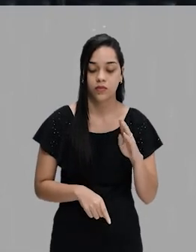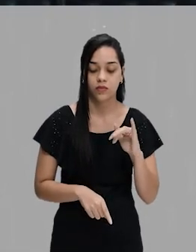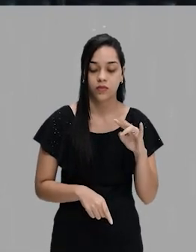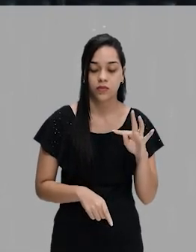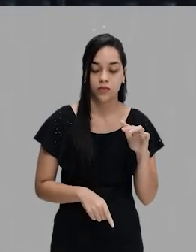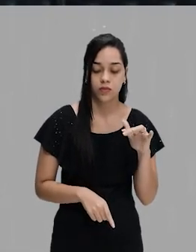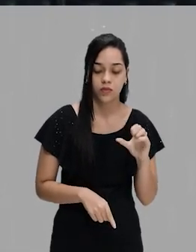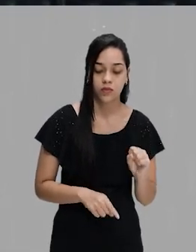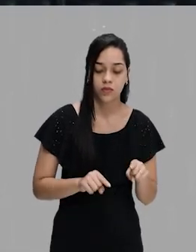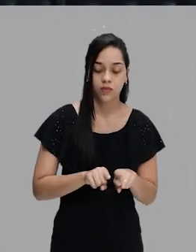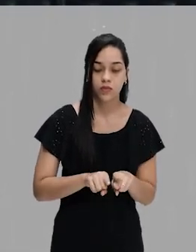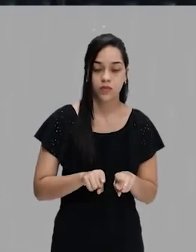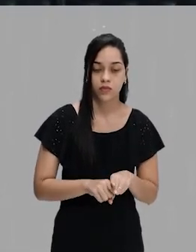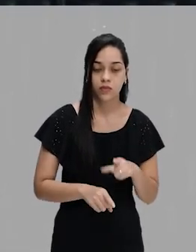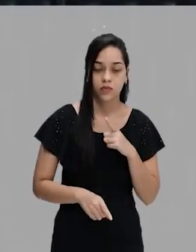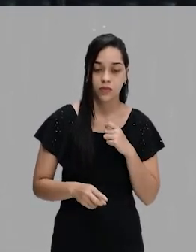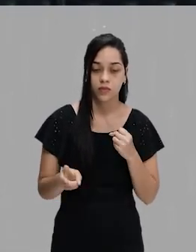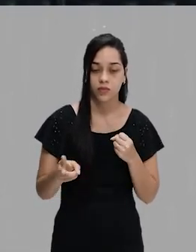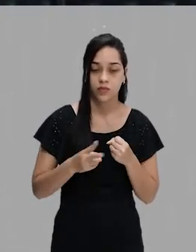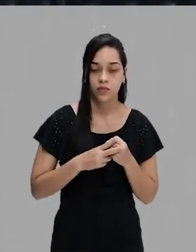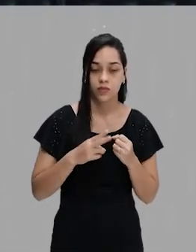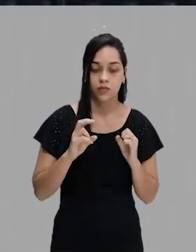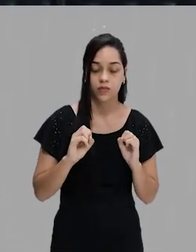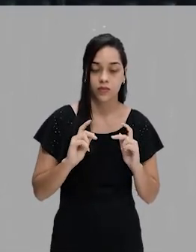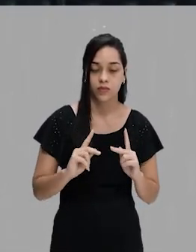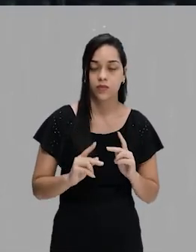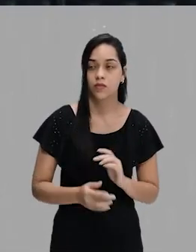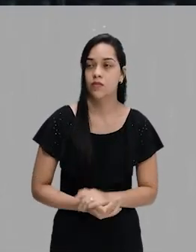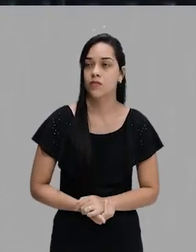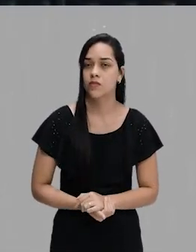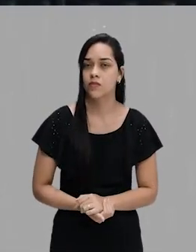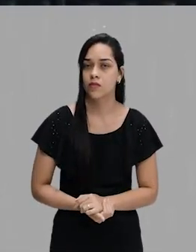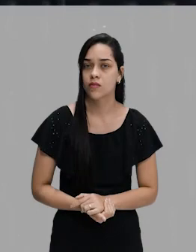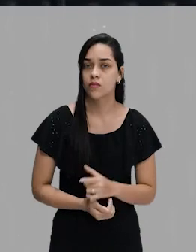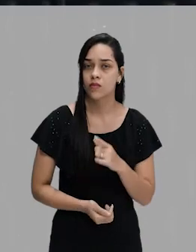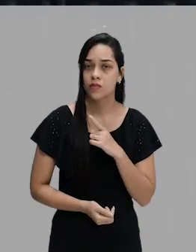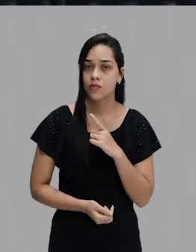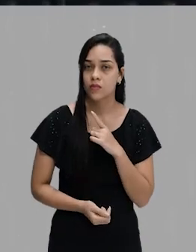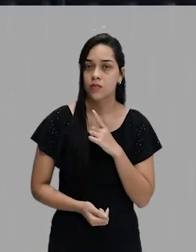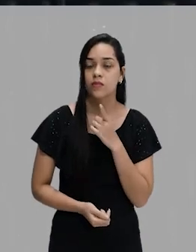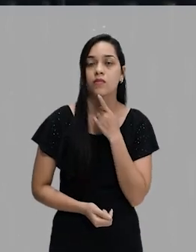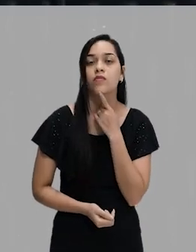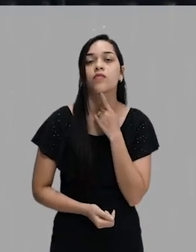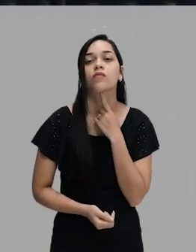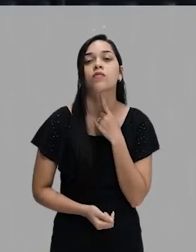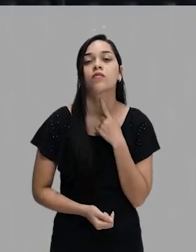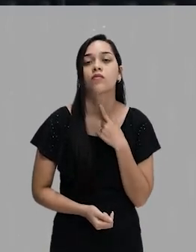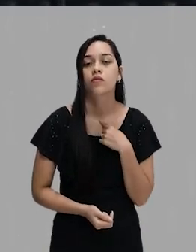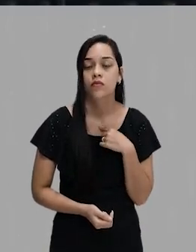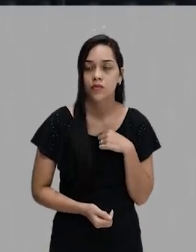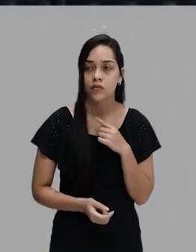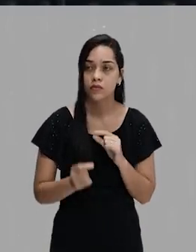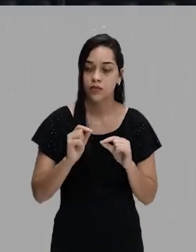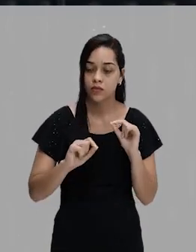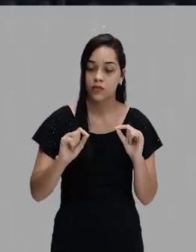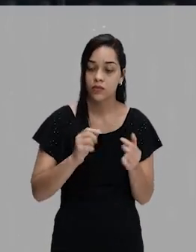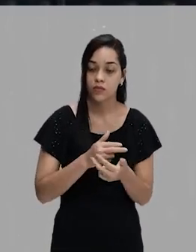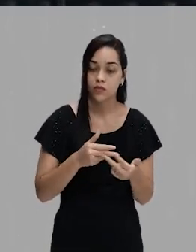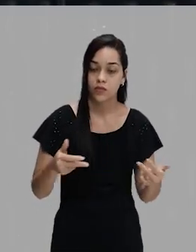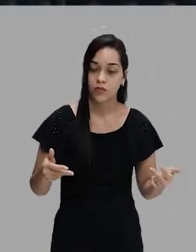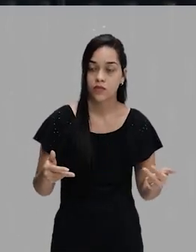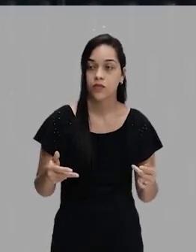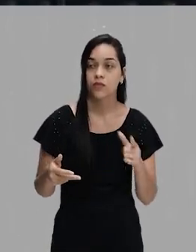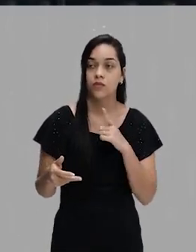indiretas complementam o sentido do verbo, tá bom? Então, olha só. Tenho vontade de alguma